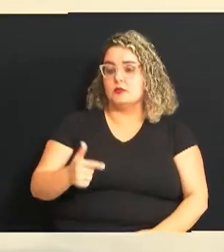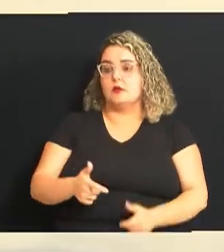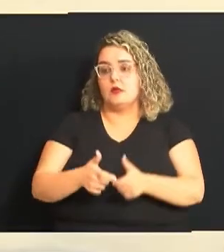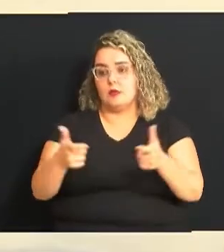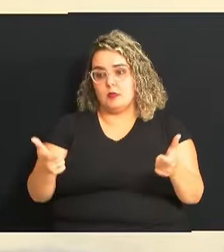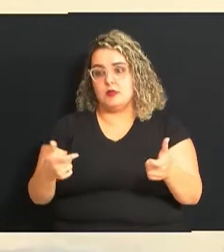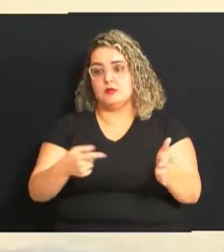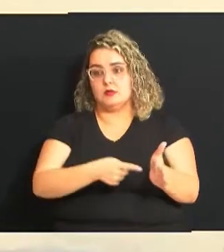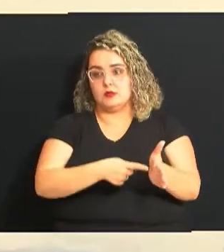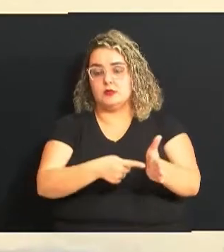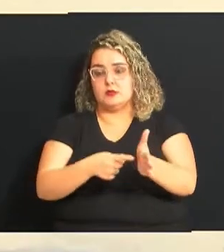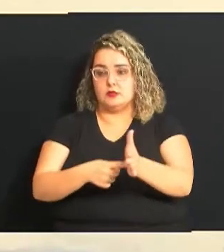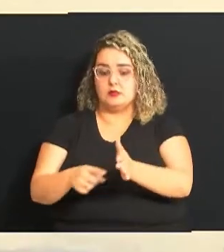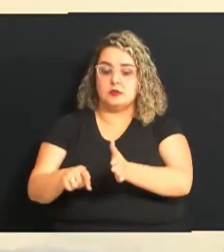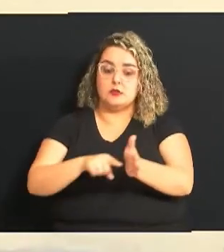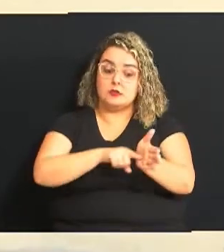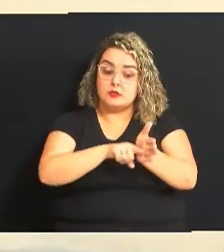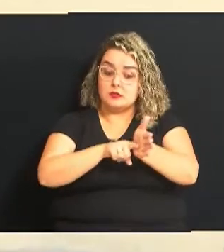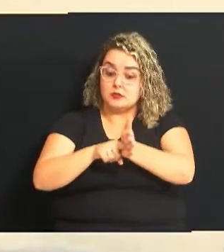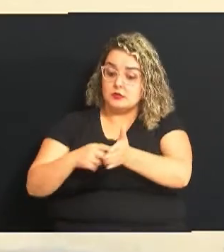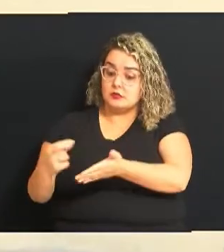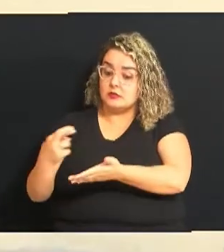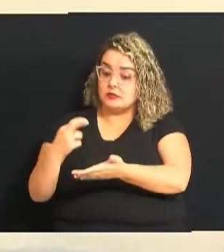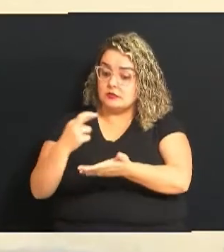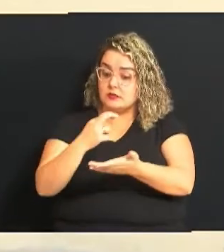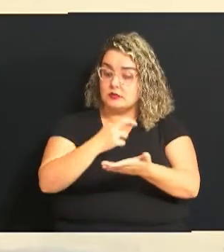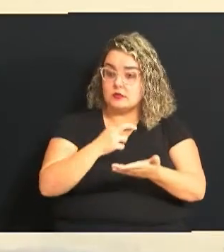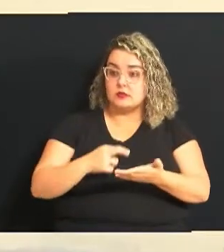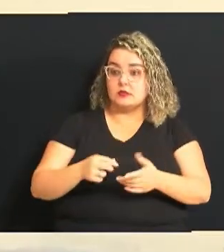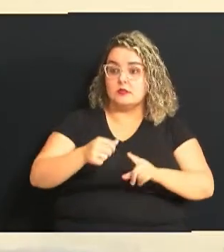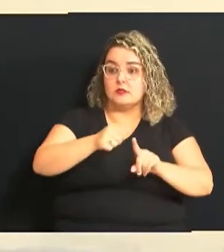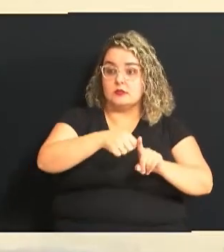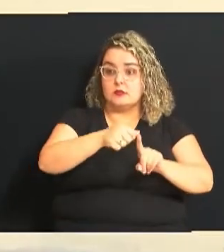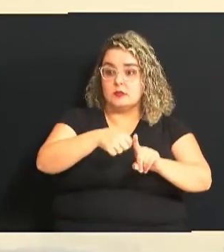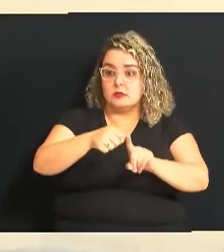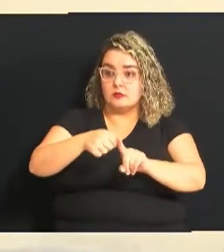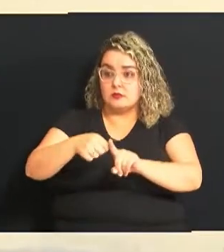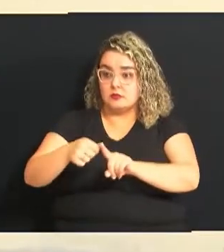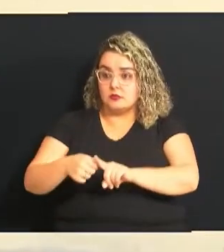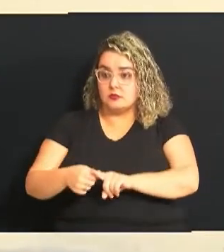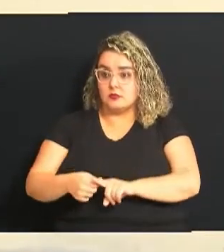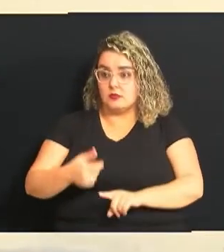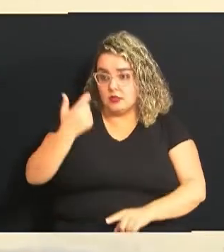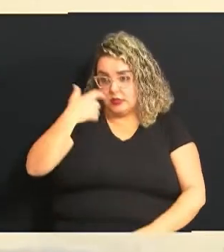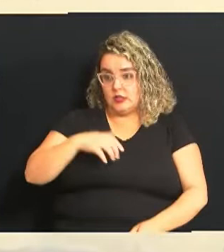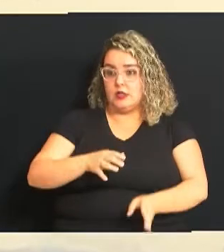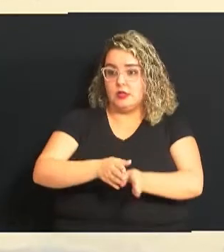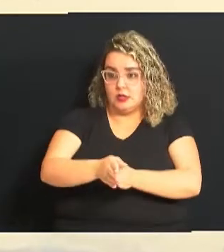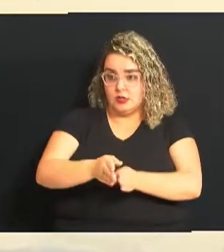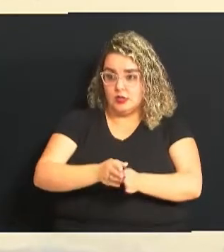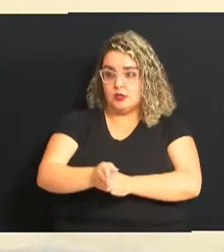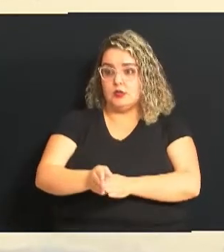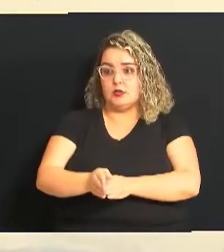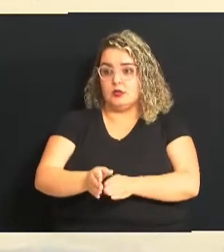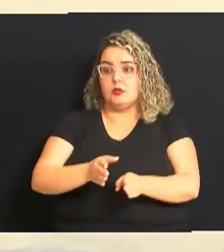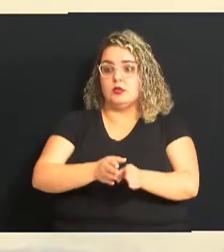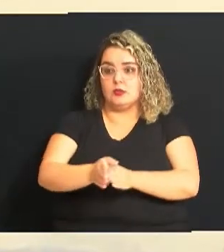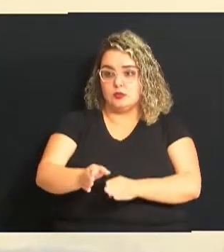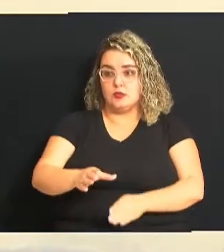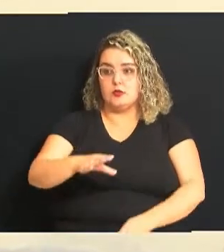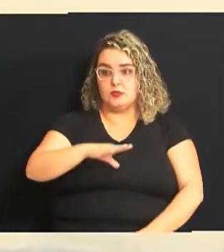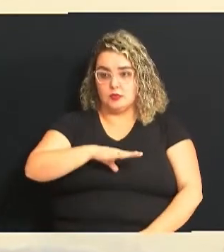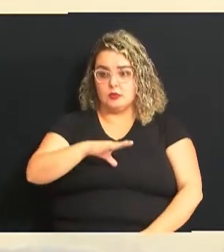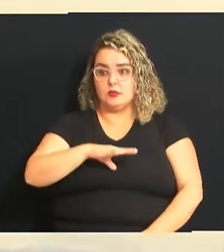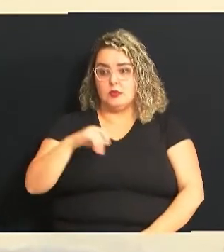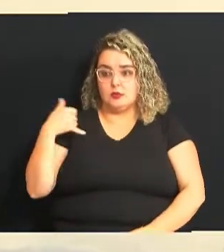Nós estamos fazendo um levantamento mensalmente eu sou conselheira também do Conselho Municipal do Idoso, nós